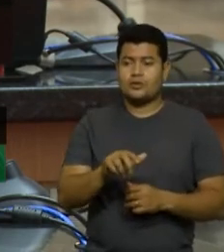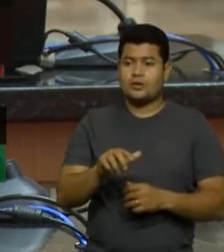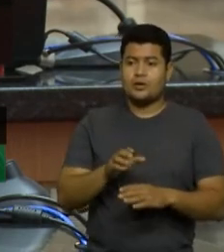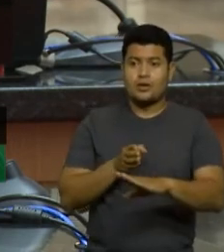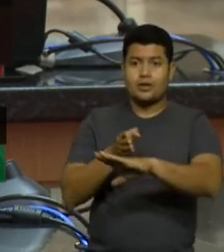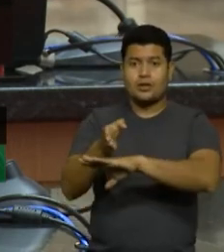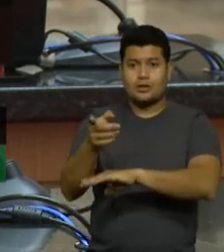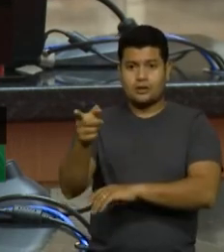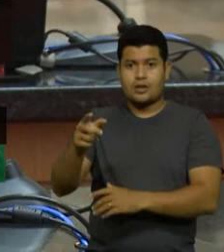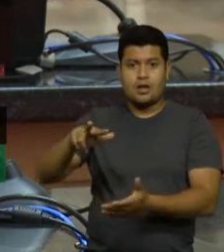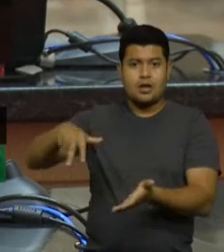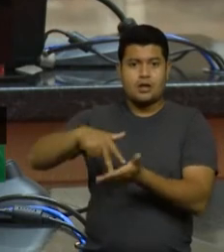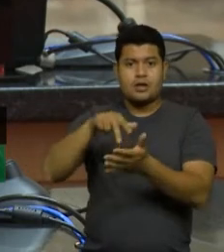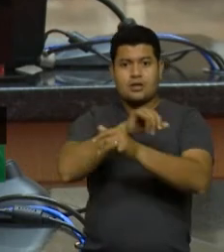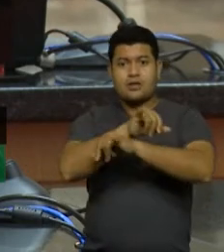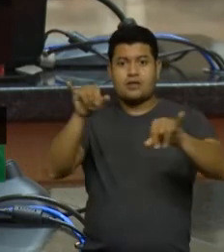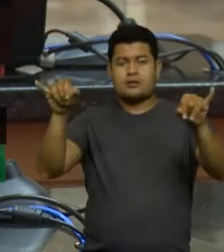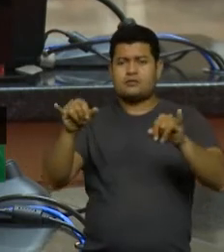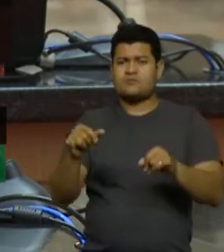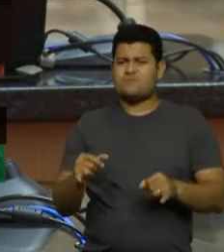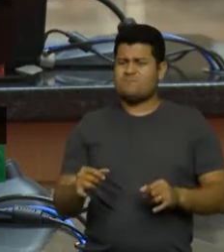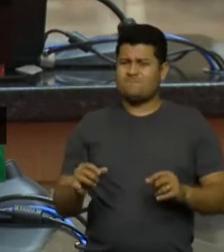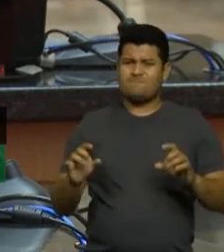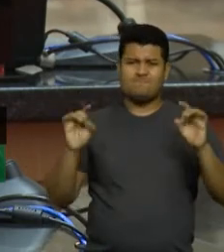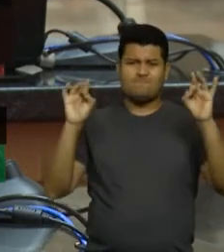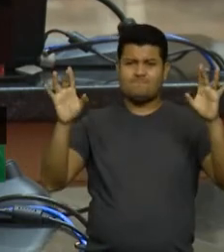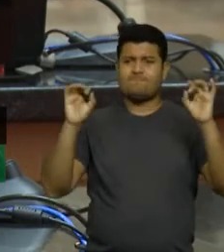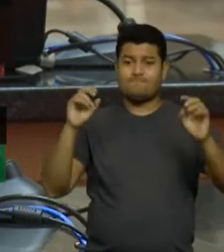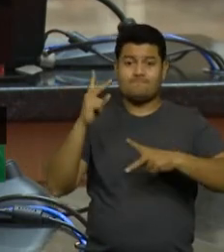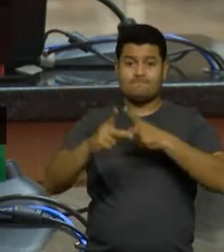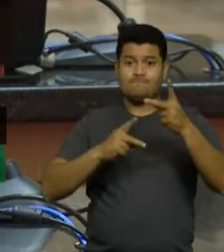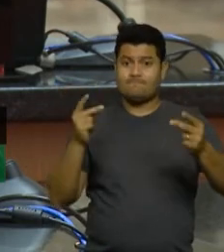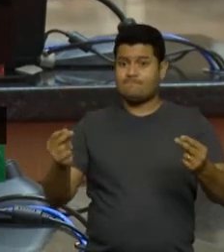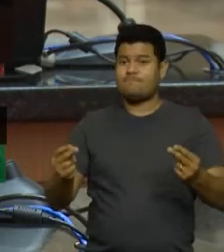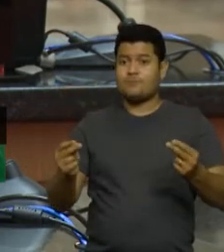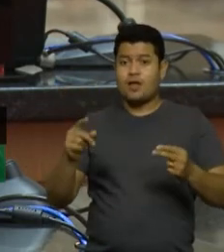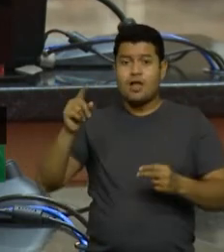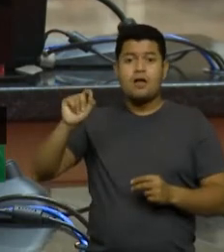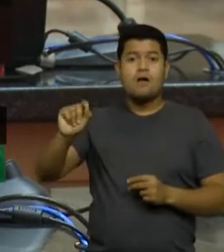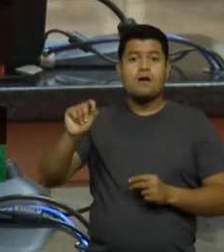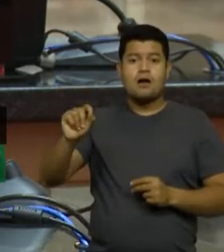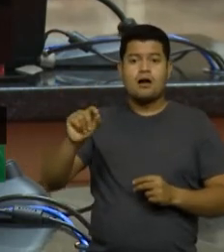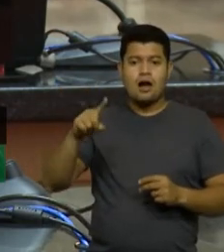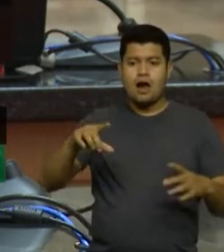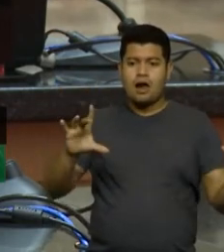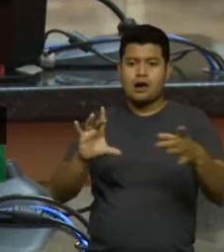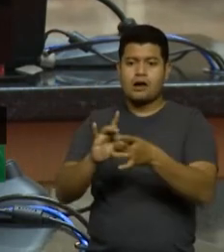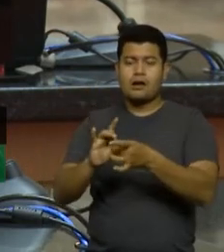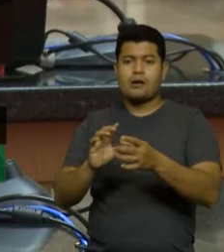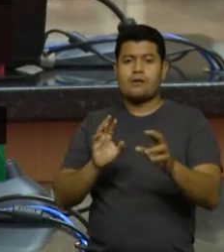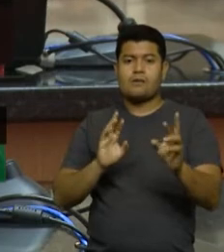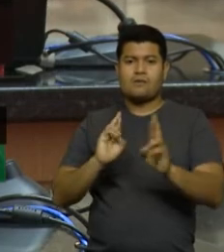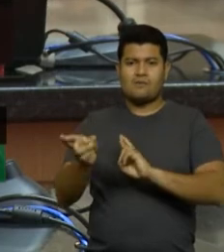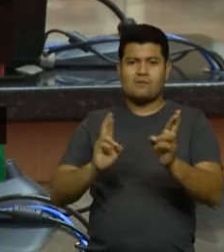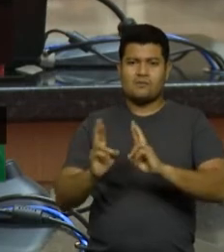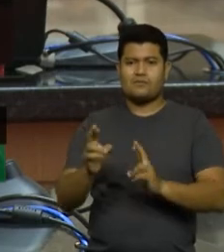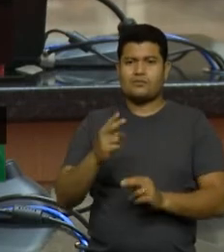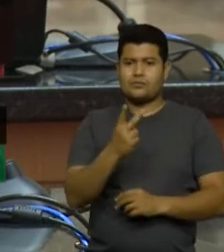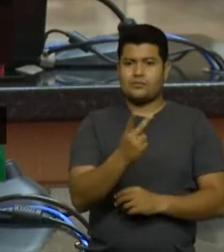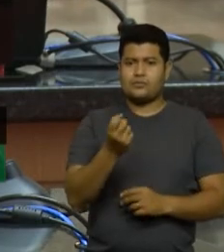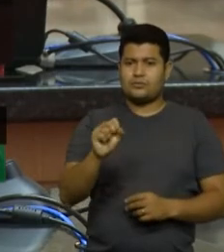grande presente para Abidão, que é a ligação com a BR-282. Então, nós teríamos a